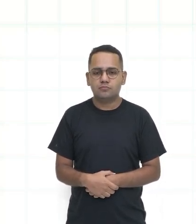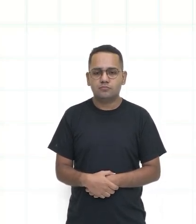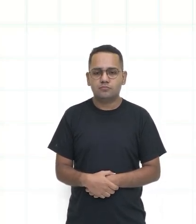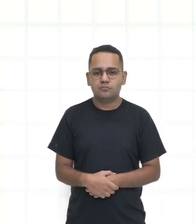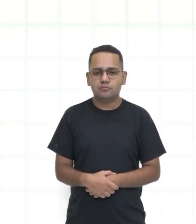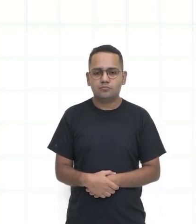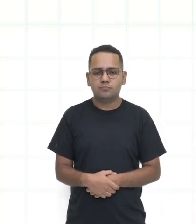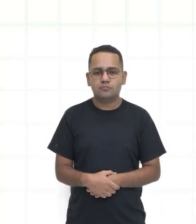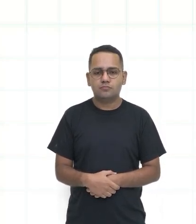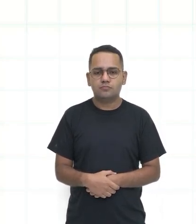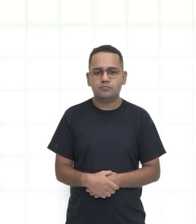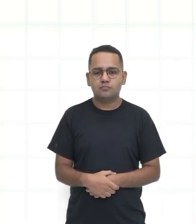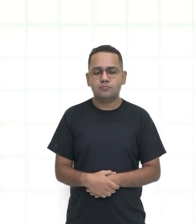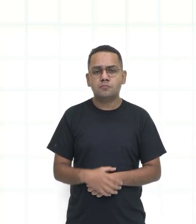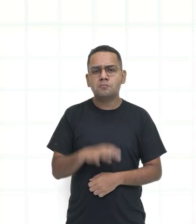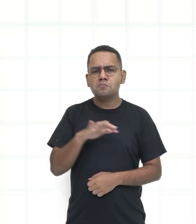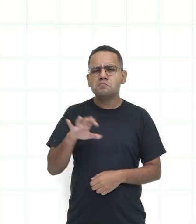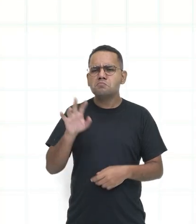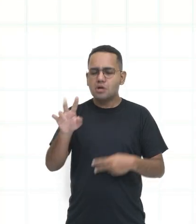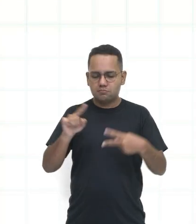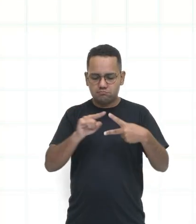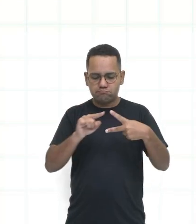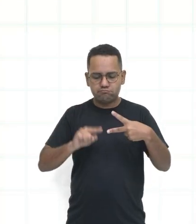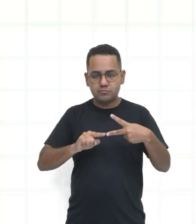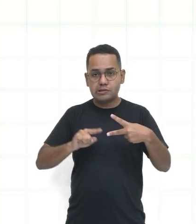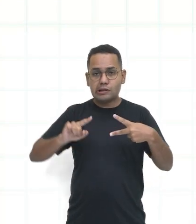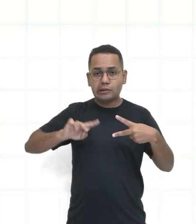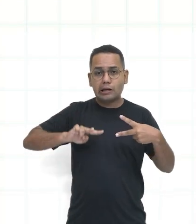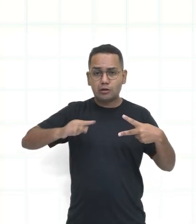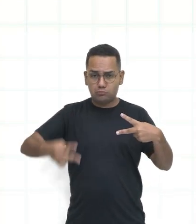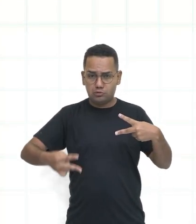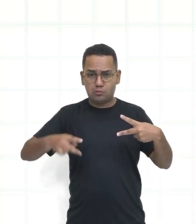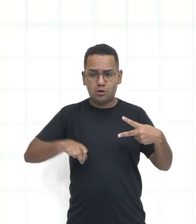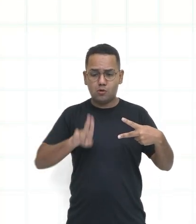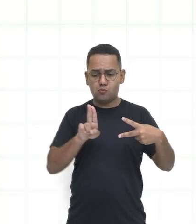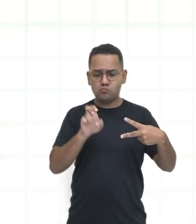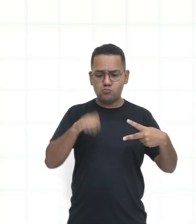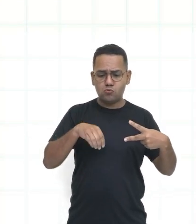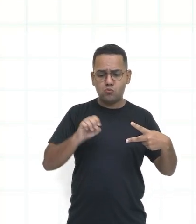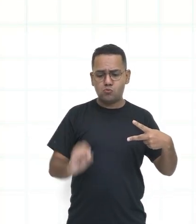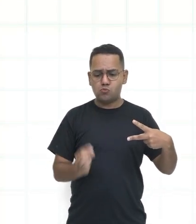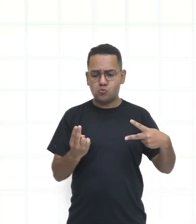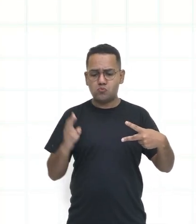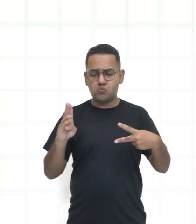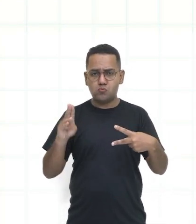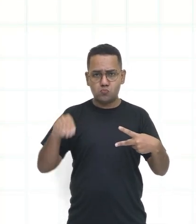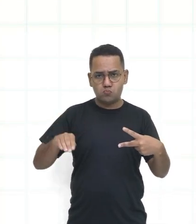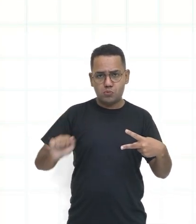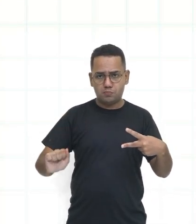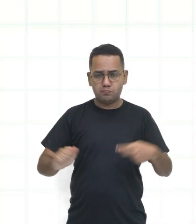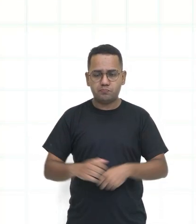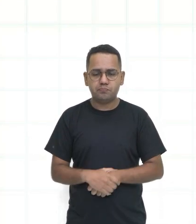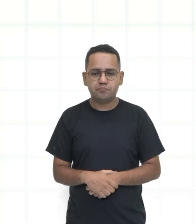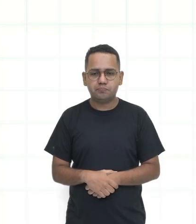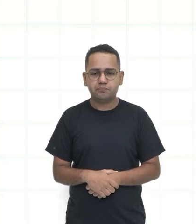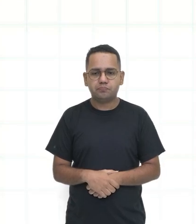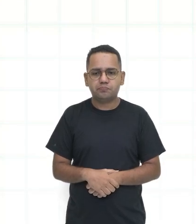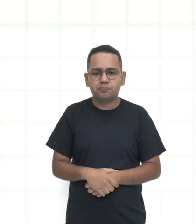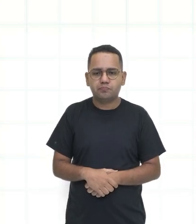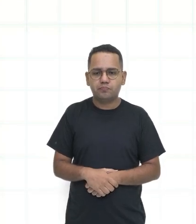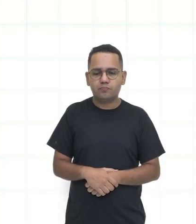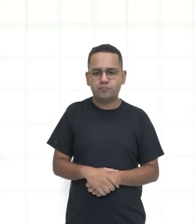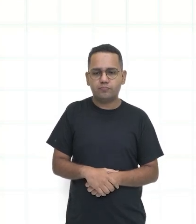Significam ambos, né, uma. Repare que a tradução já deixa bem evidente que eu não estou